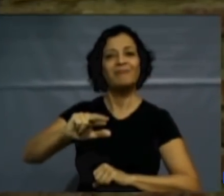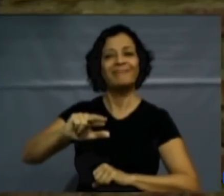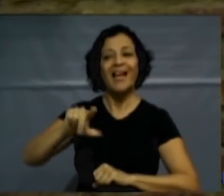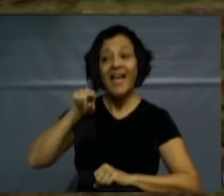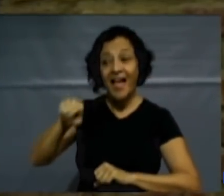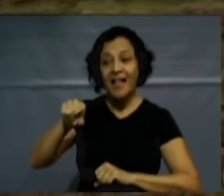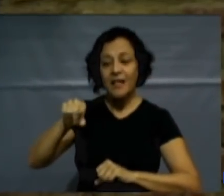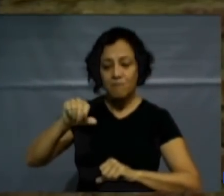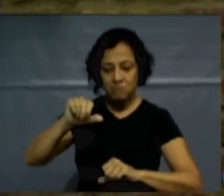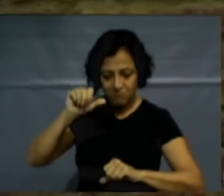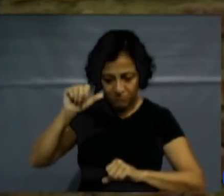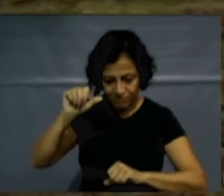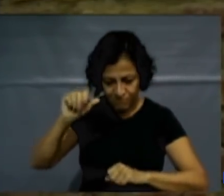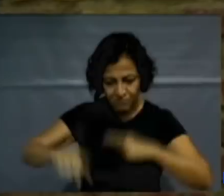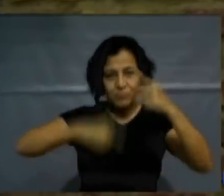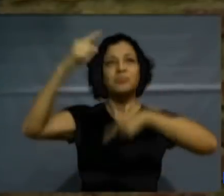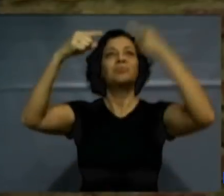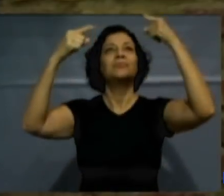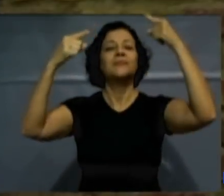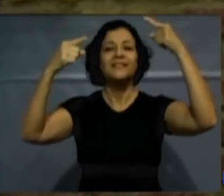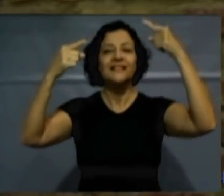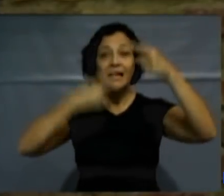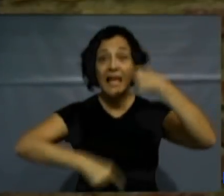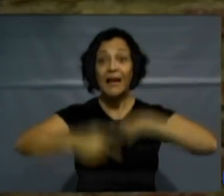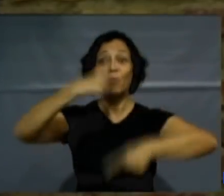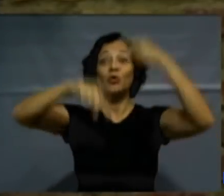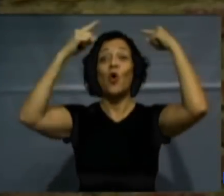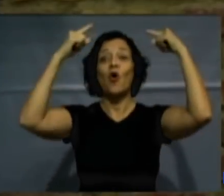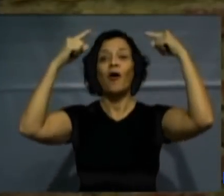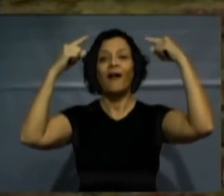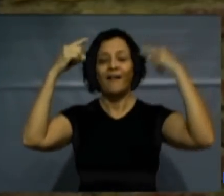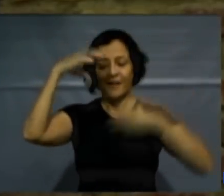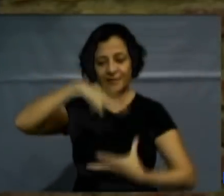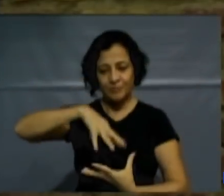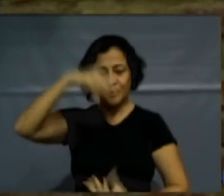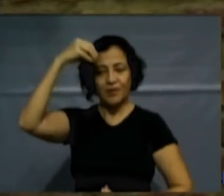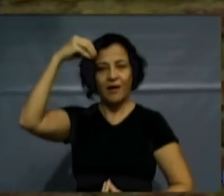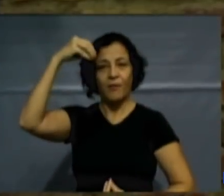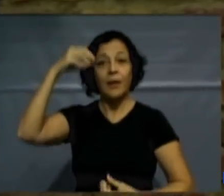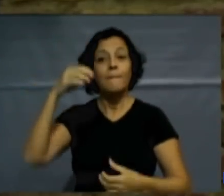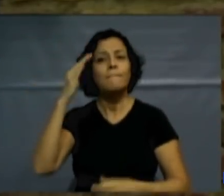renovação espiritual e, acima de tudo, pela sua humildade.